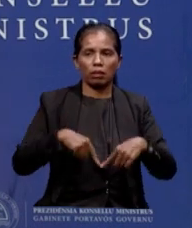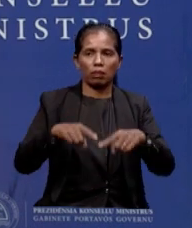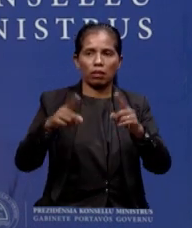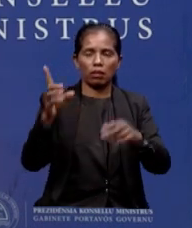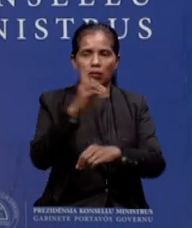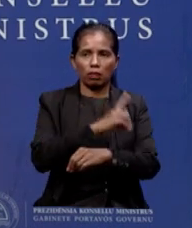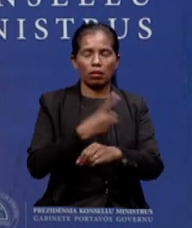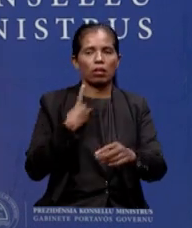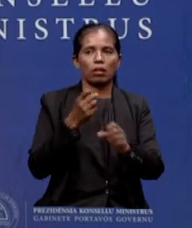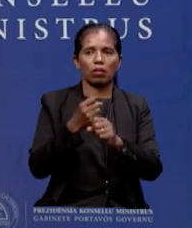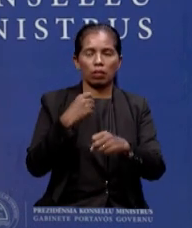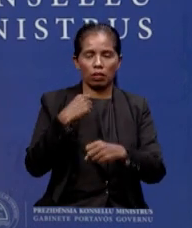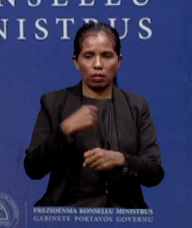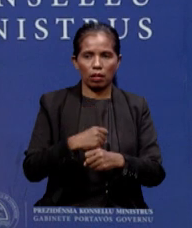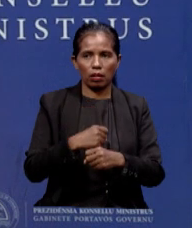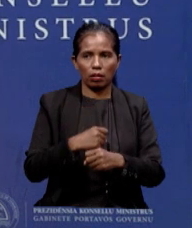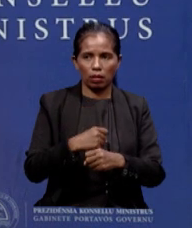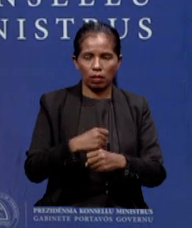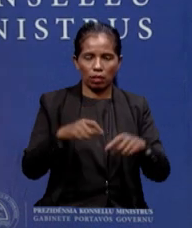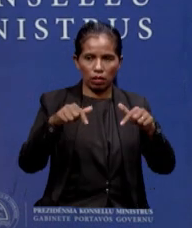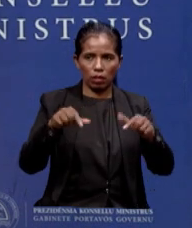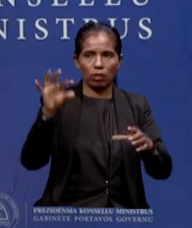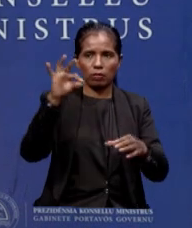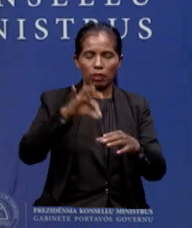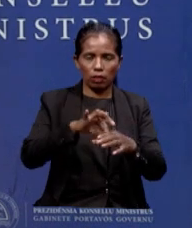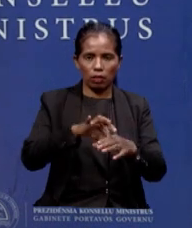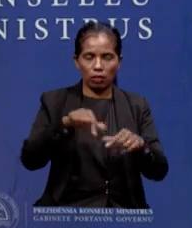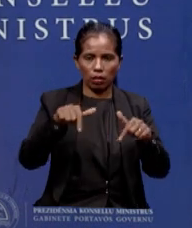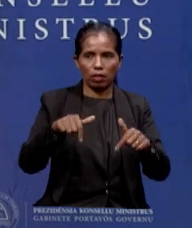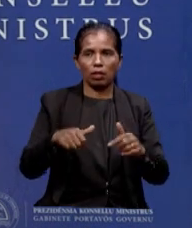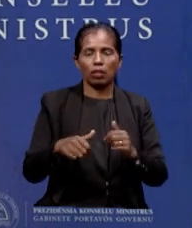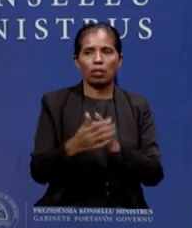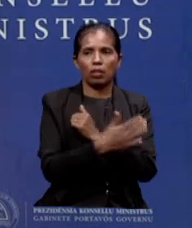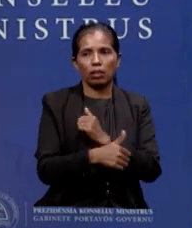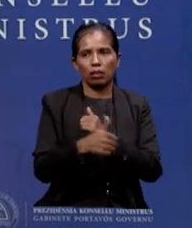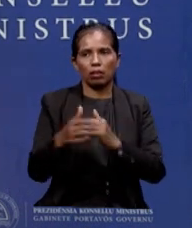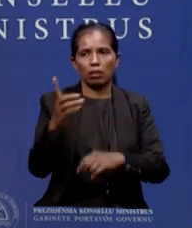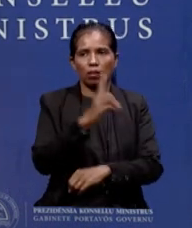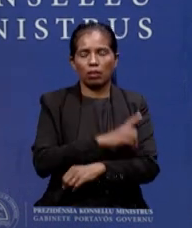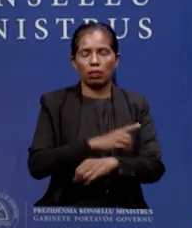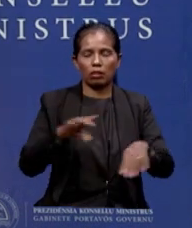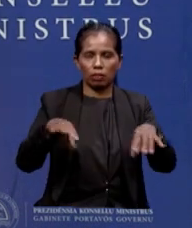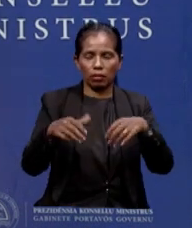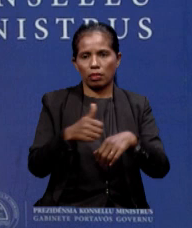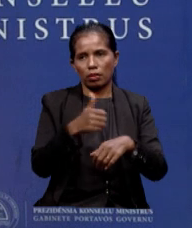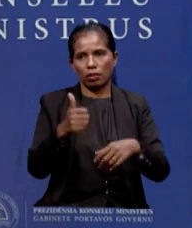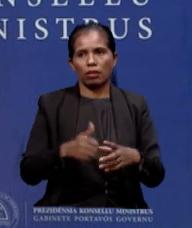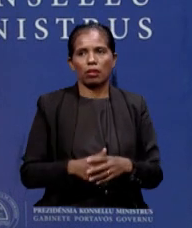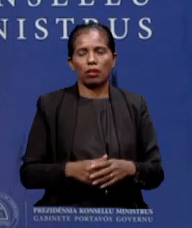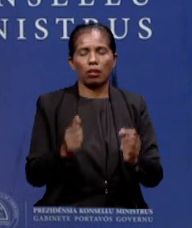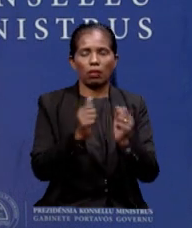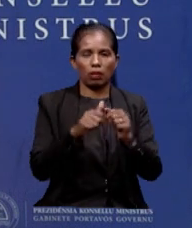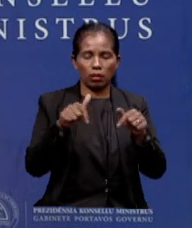hilak nebe makit halo elesang hne gerai liur dar rumah mono ba loron servisu sirenian. Tam hoi dene